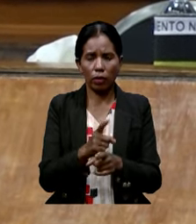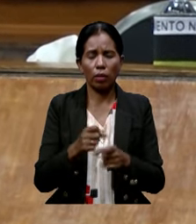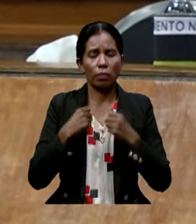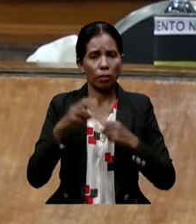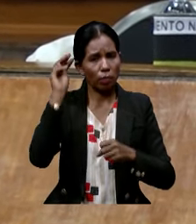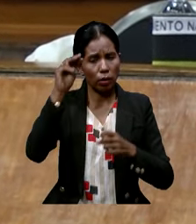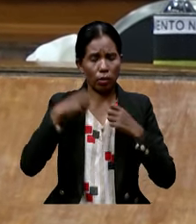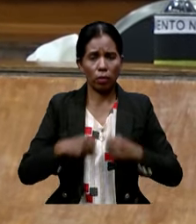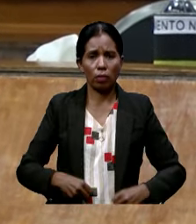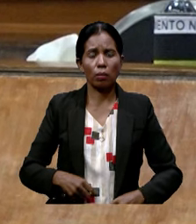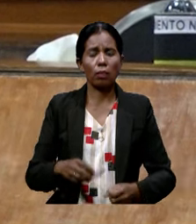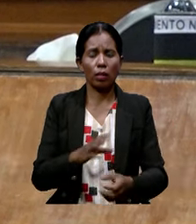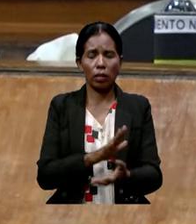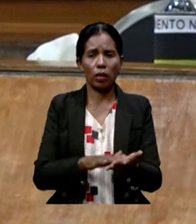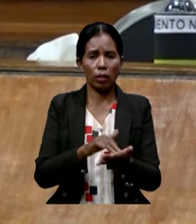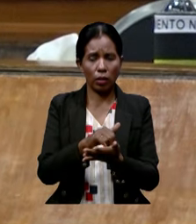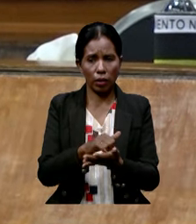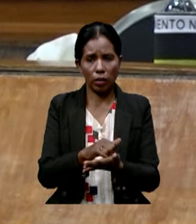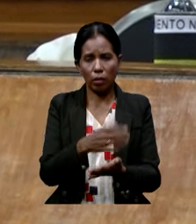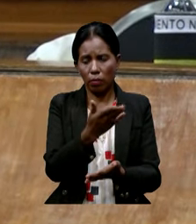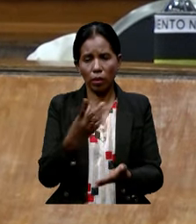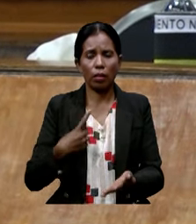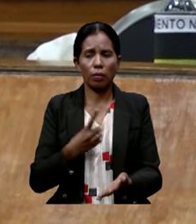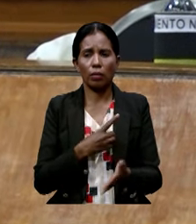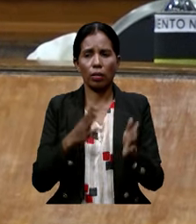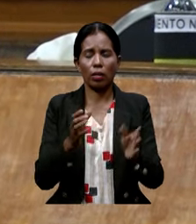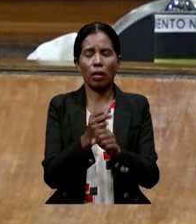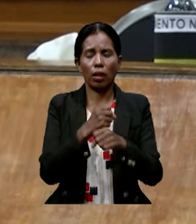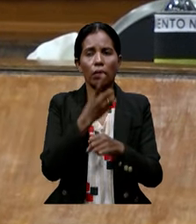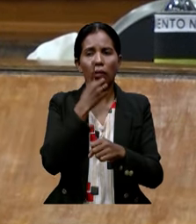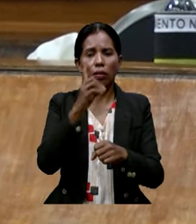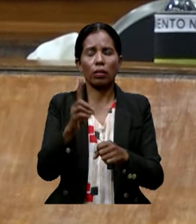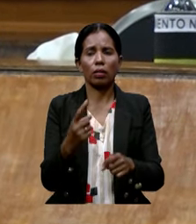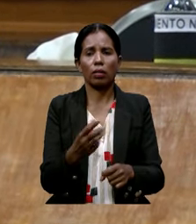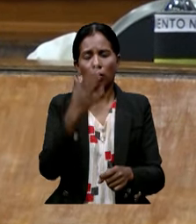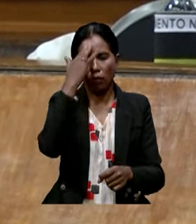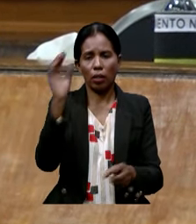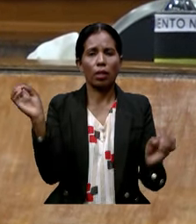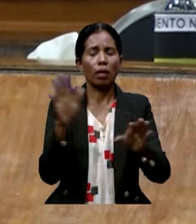grave te pe zona ne senior deputado sir nono ke let perhal deklarasaun politik de musala bolo